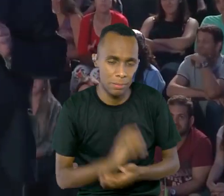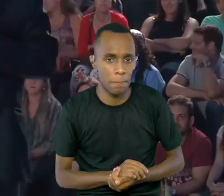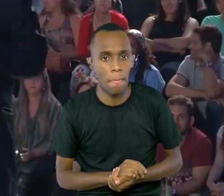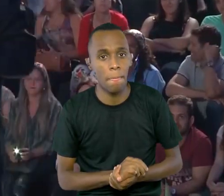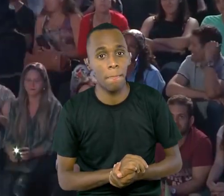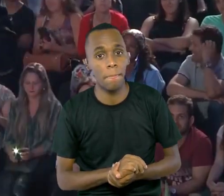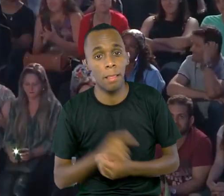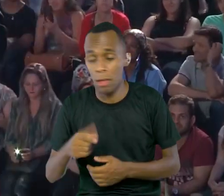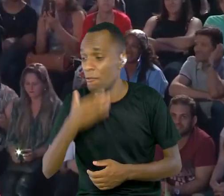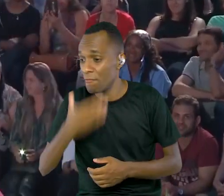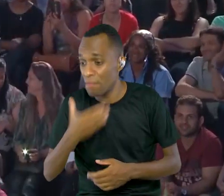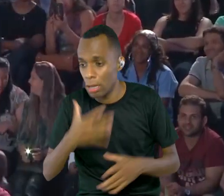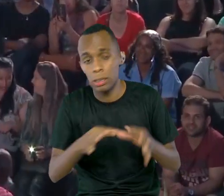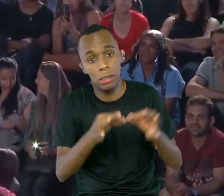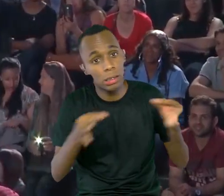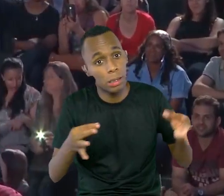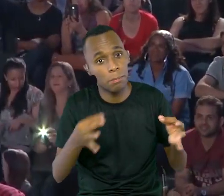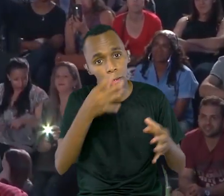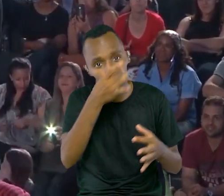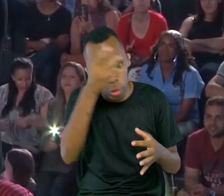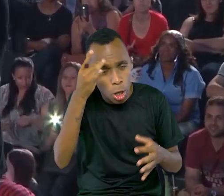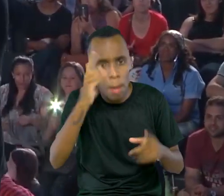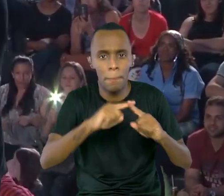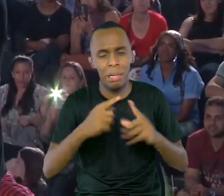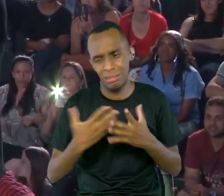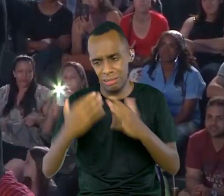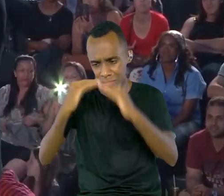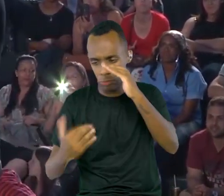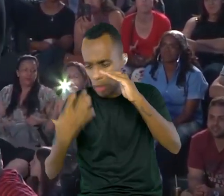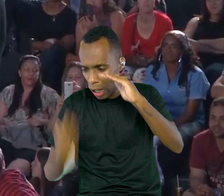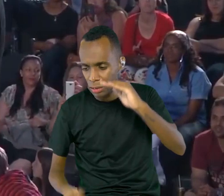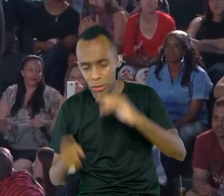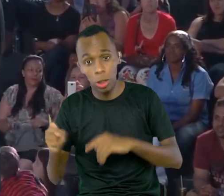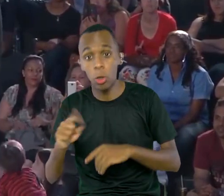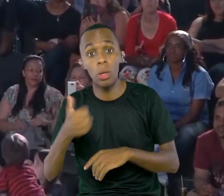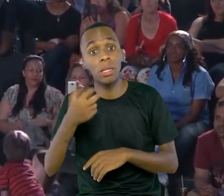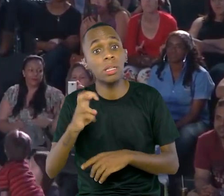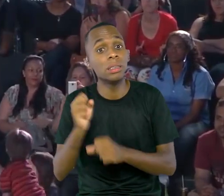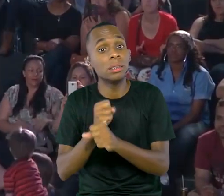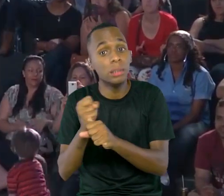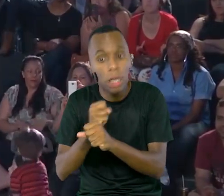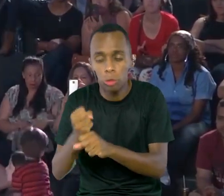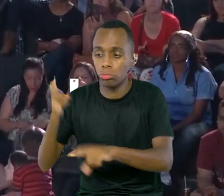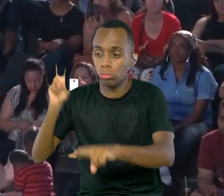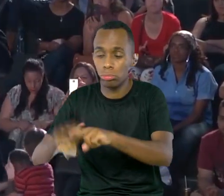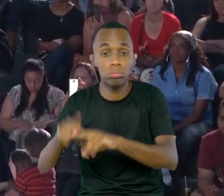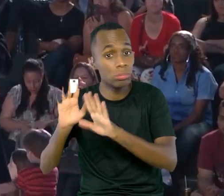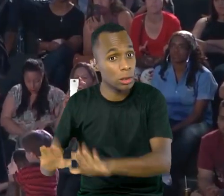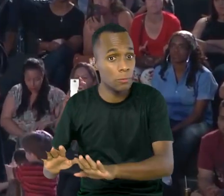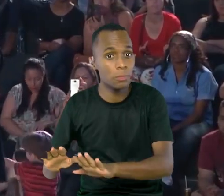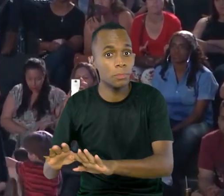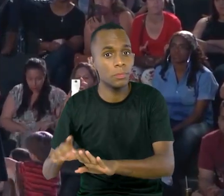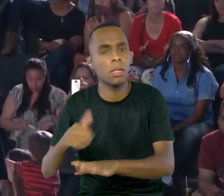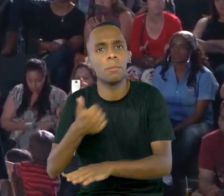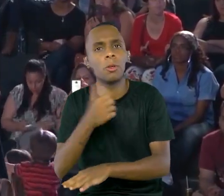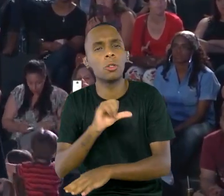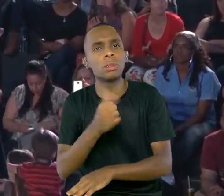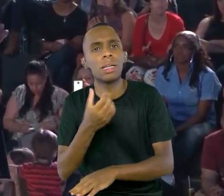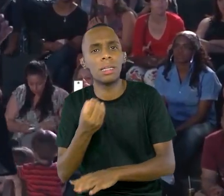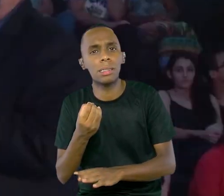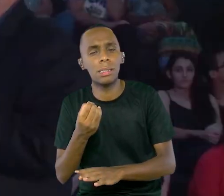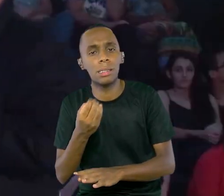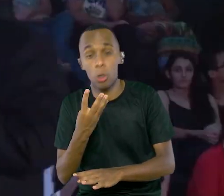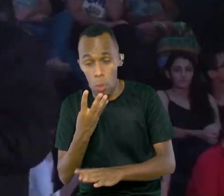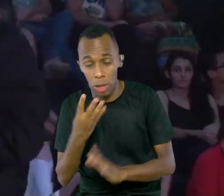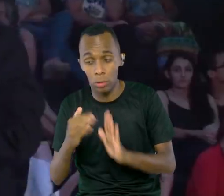Humildade. Paulo Freire era humilde, mas não era subserviente. Tanto não era que ficou 15 anos no exílio. 15 anos.